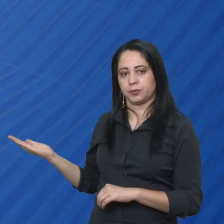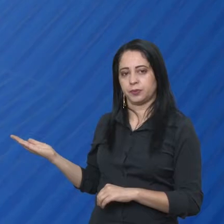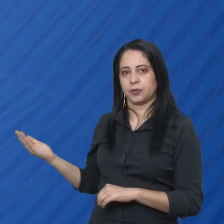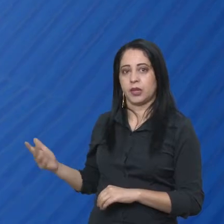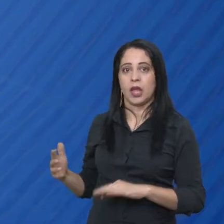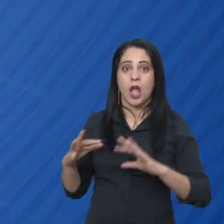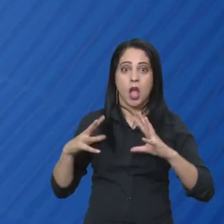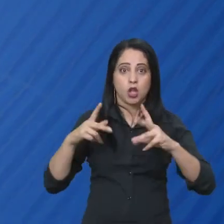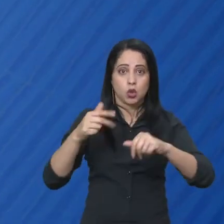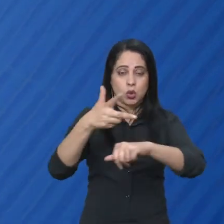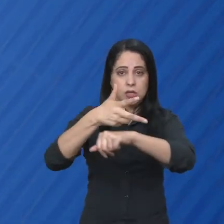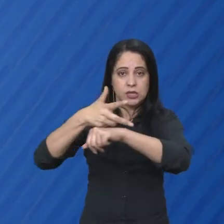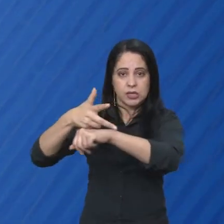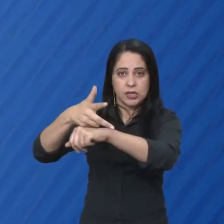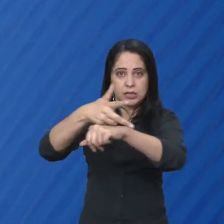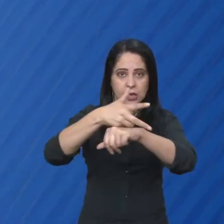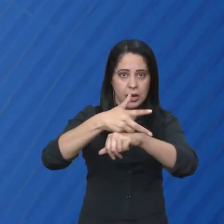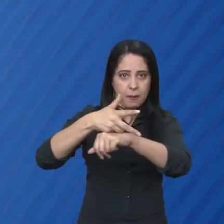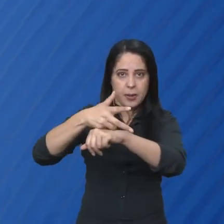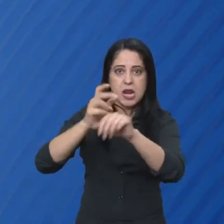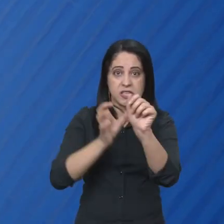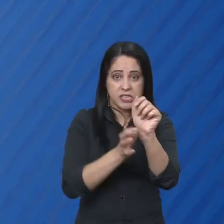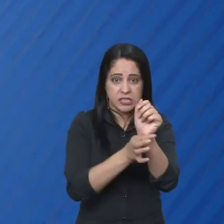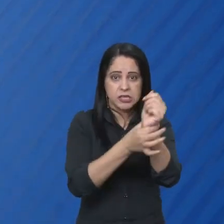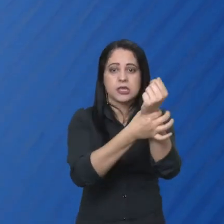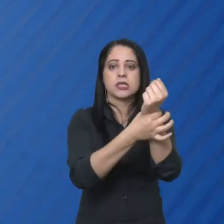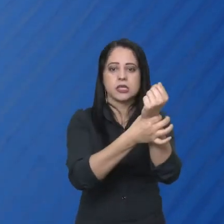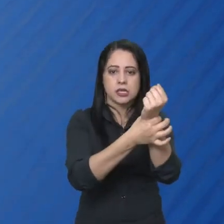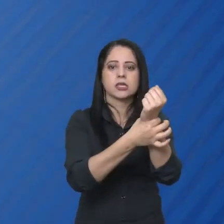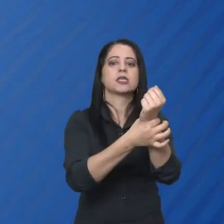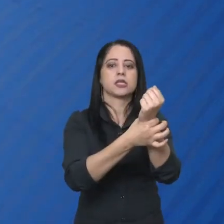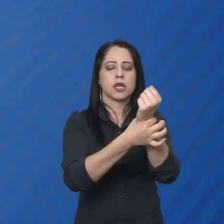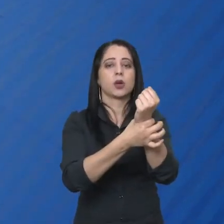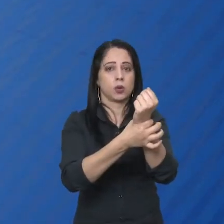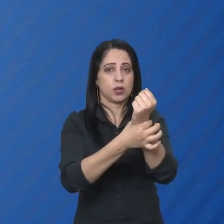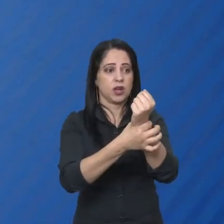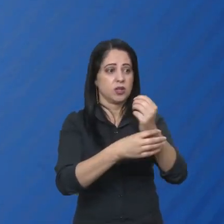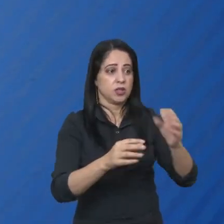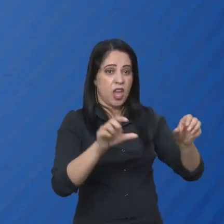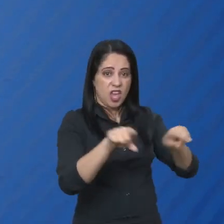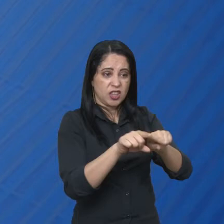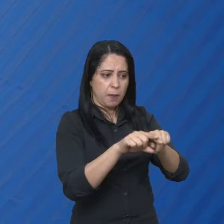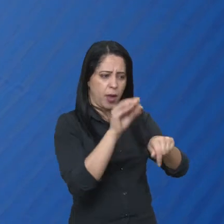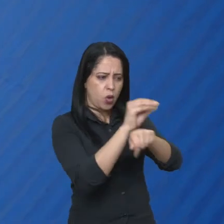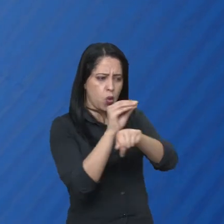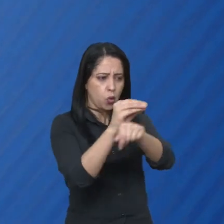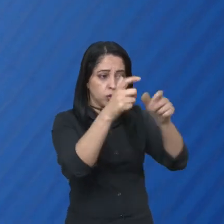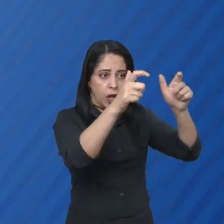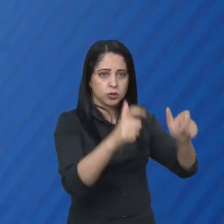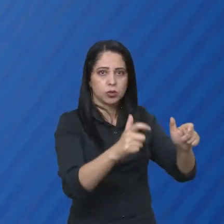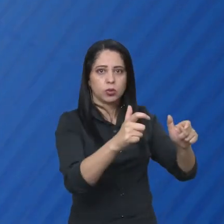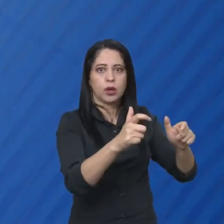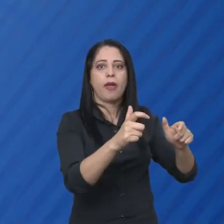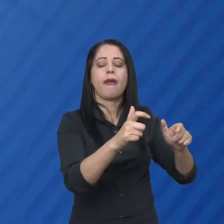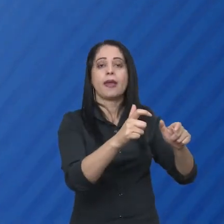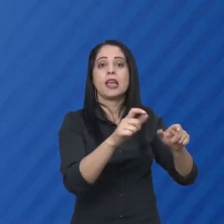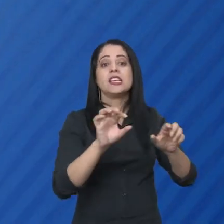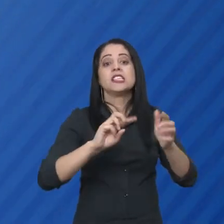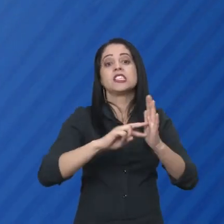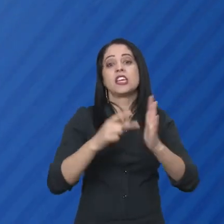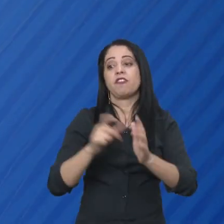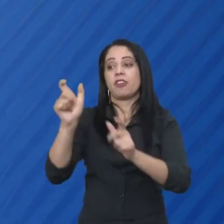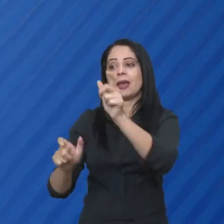aponta a justificativa do projeto, as câmeras, além de maior segurança do ambiente escolar e do cuidado com o patrimônio